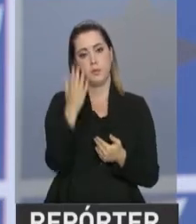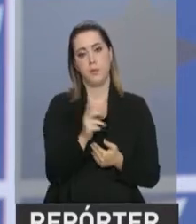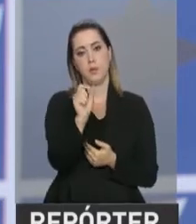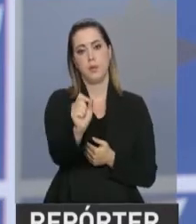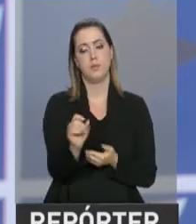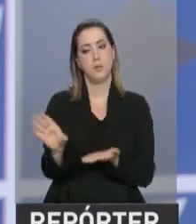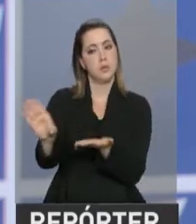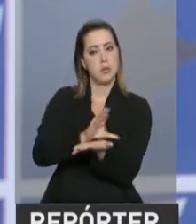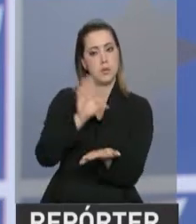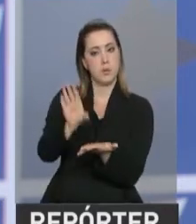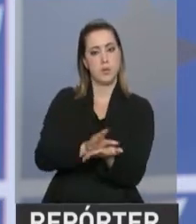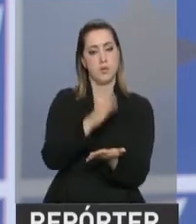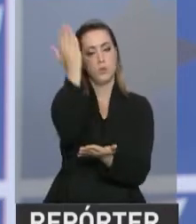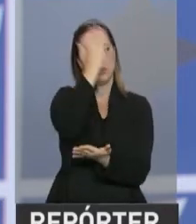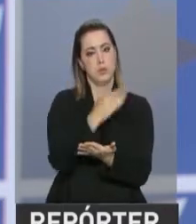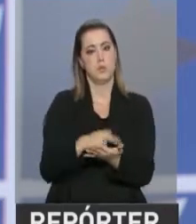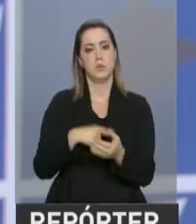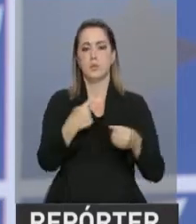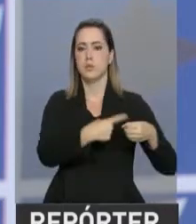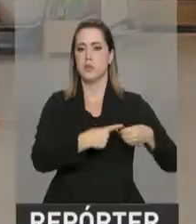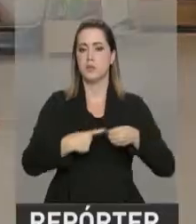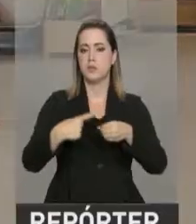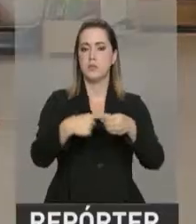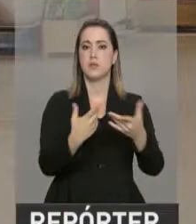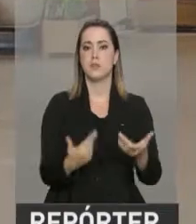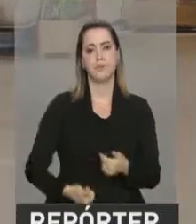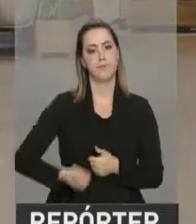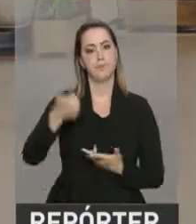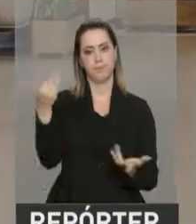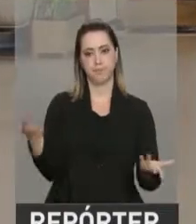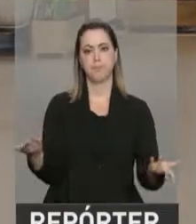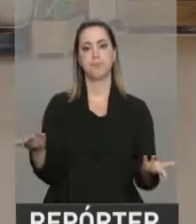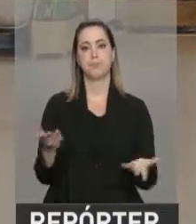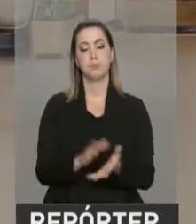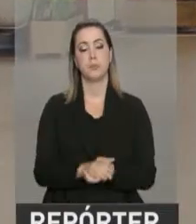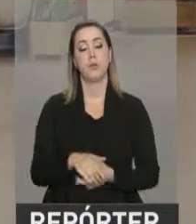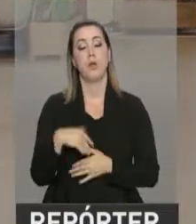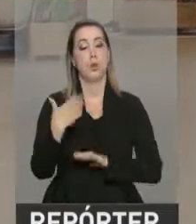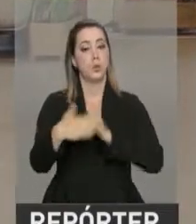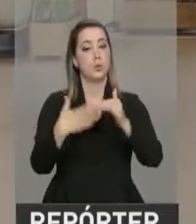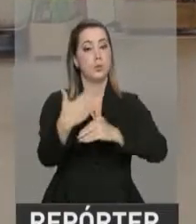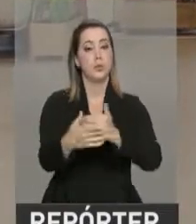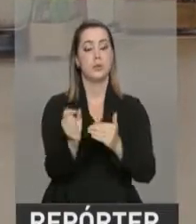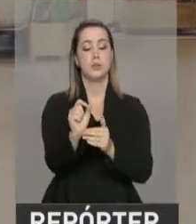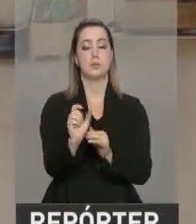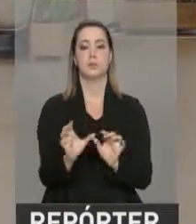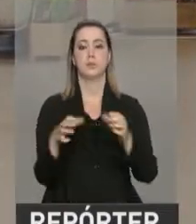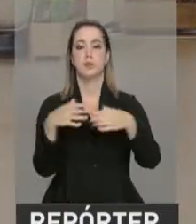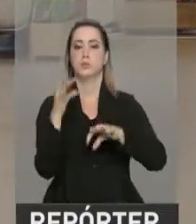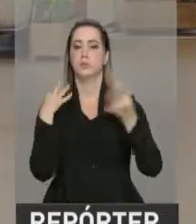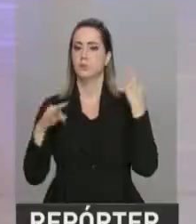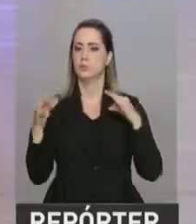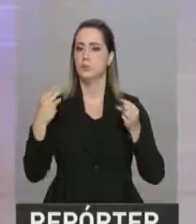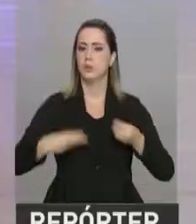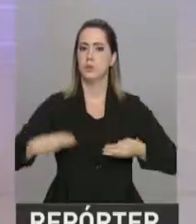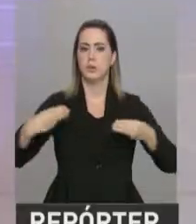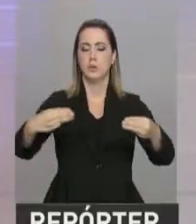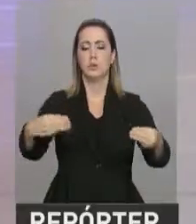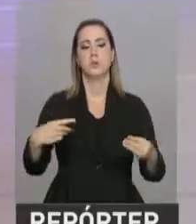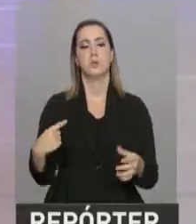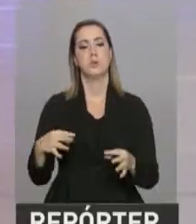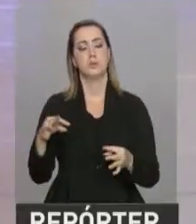que colocam a cidade sair os municípios no azul e para continuar o crescimento no setor o ministério do turismo está